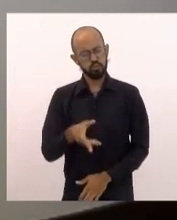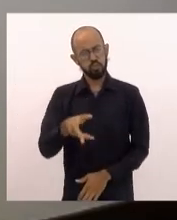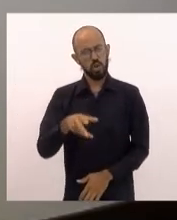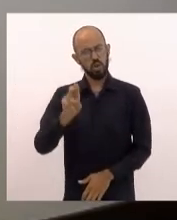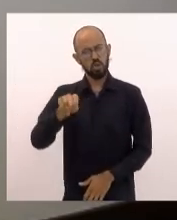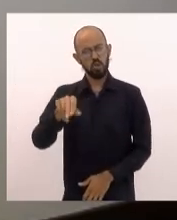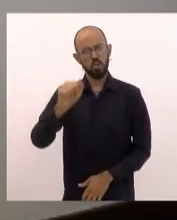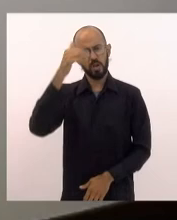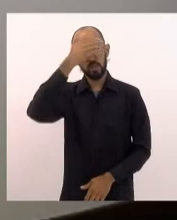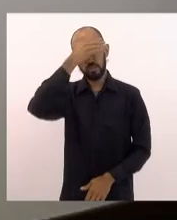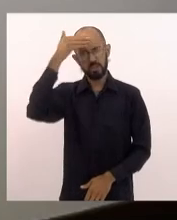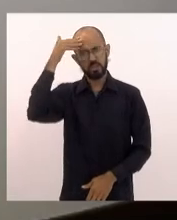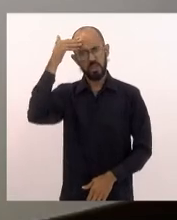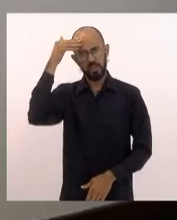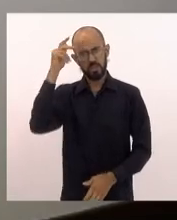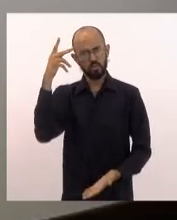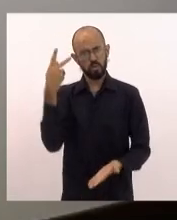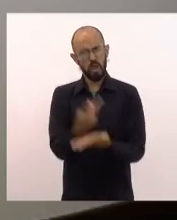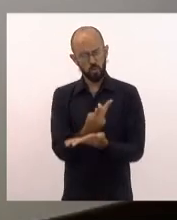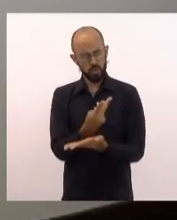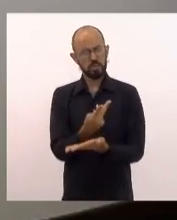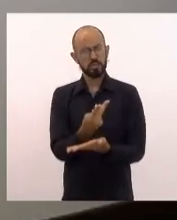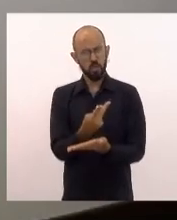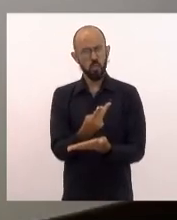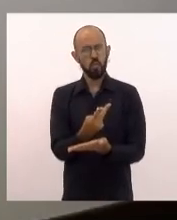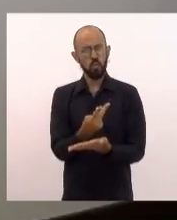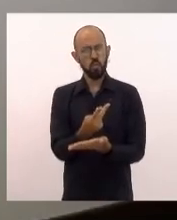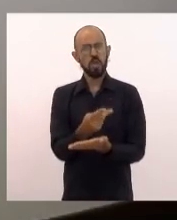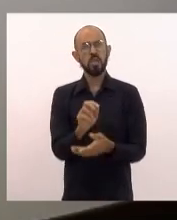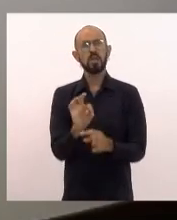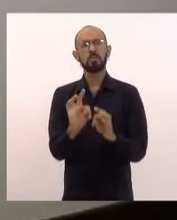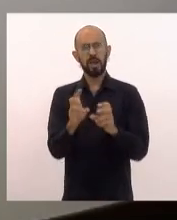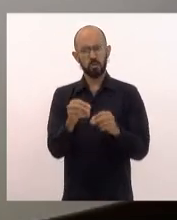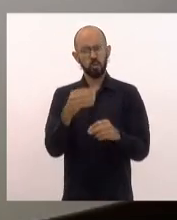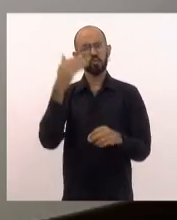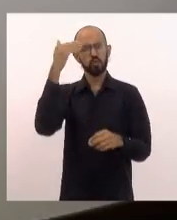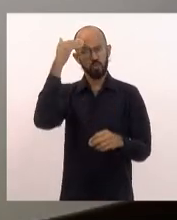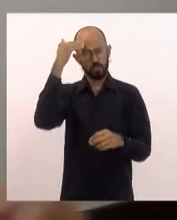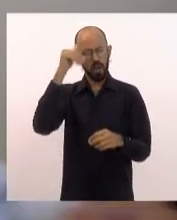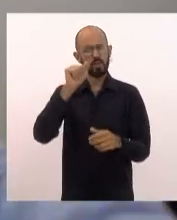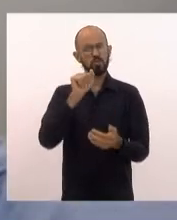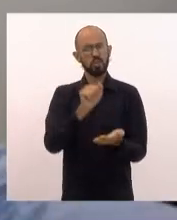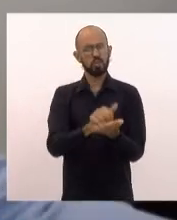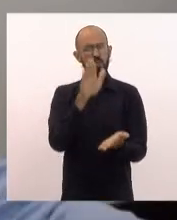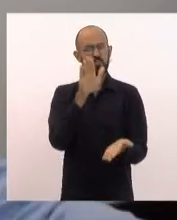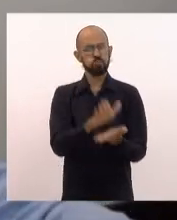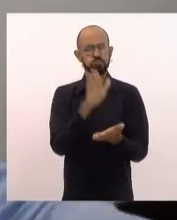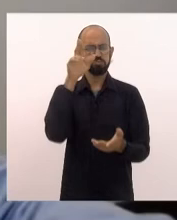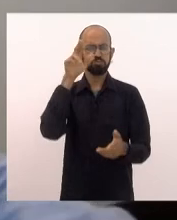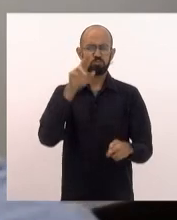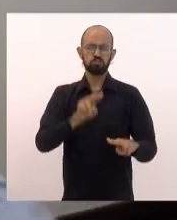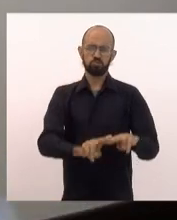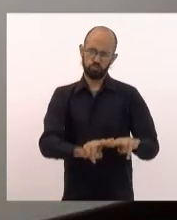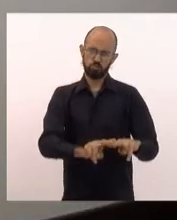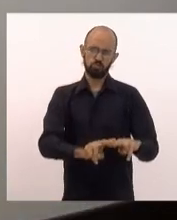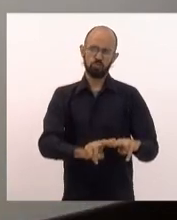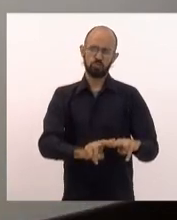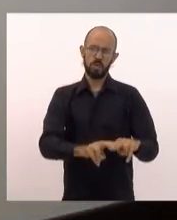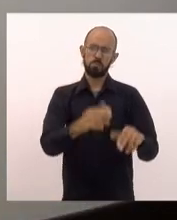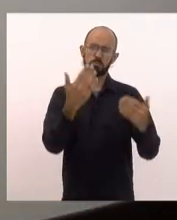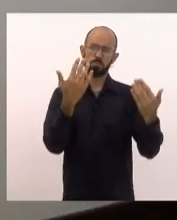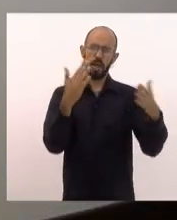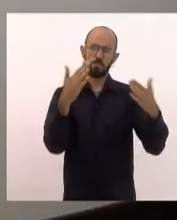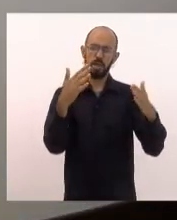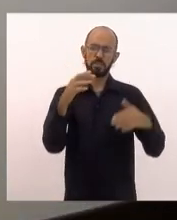dramático episódio, de modo que os culpados sejam punidos e que ele nunca mais se repita. Parabéns ao secretário Rafael Costa,